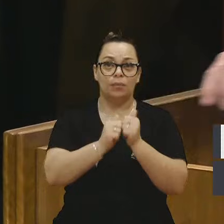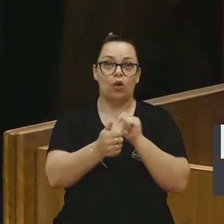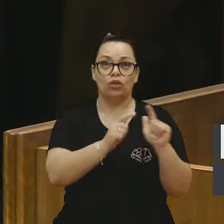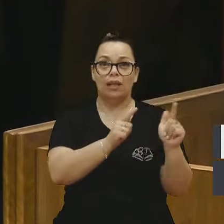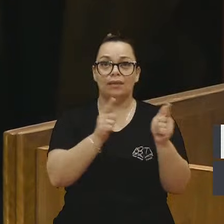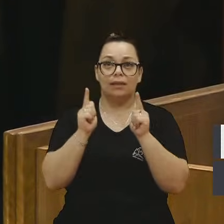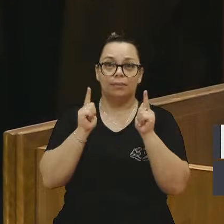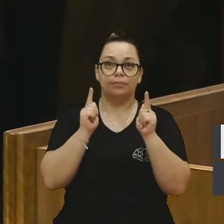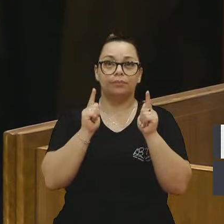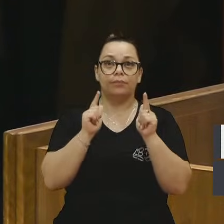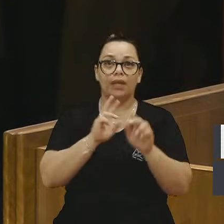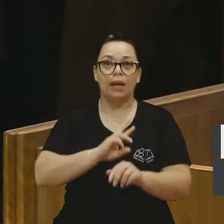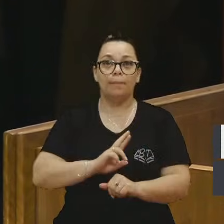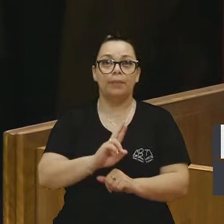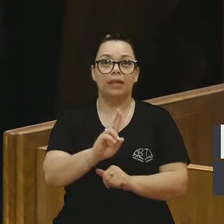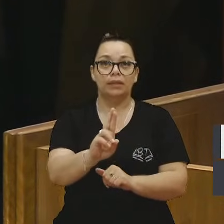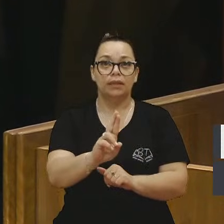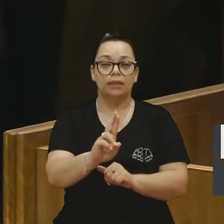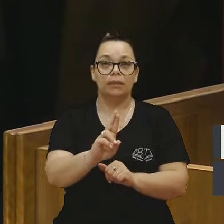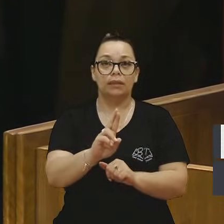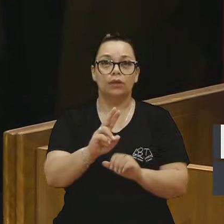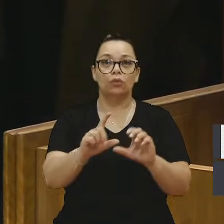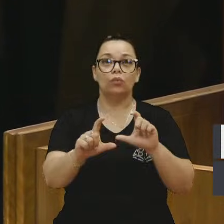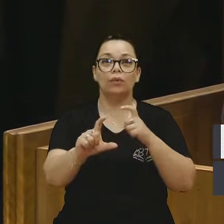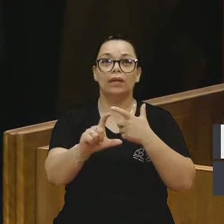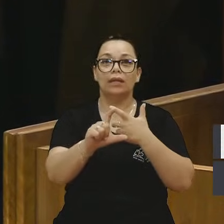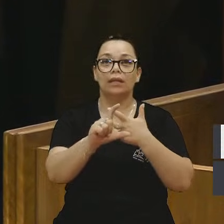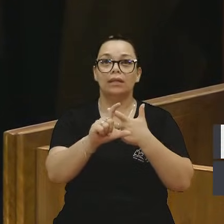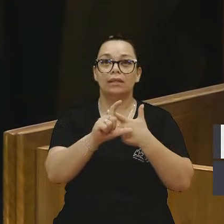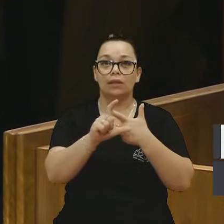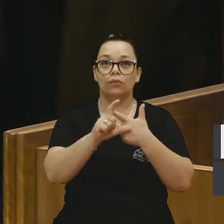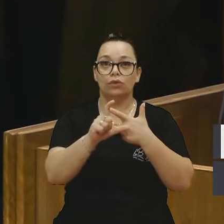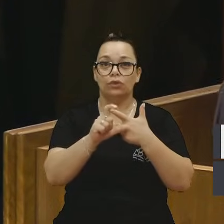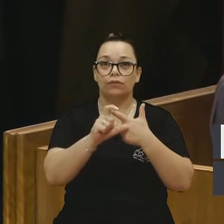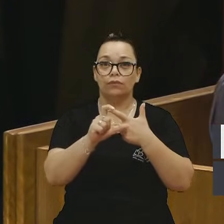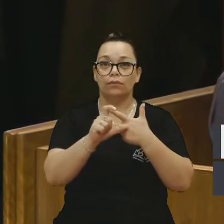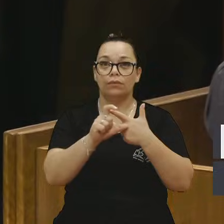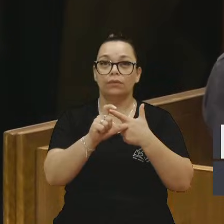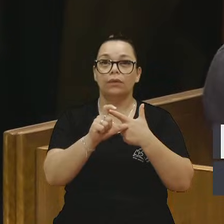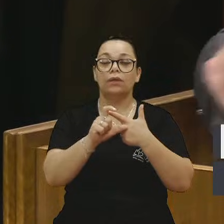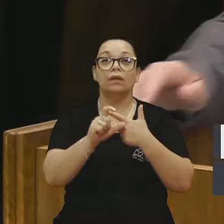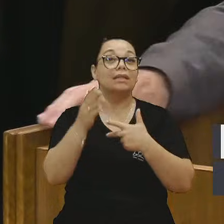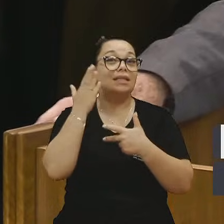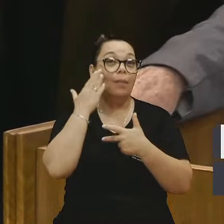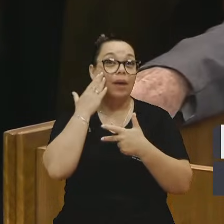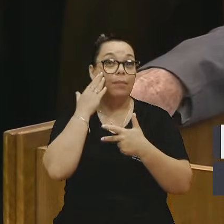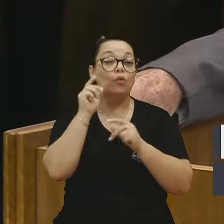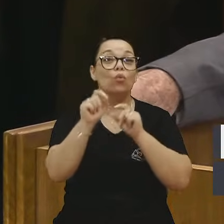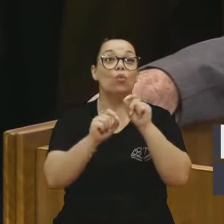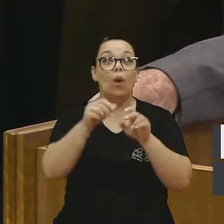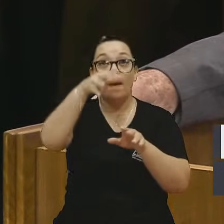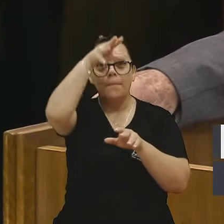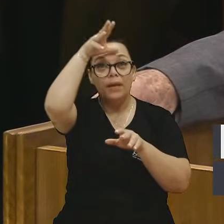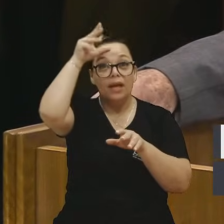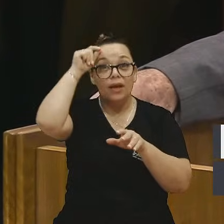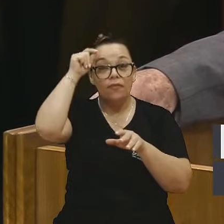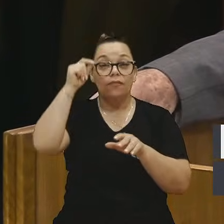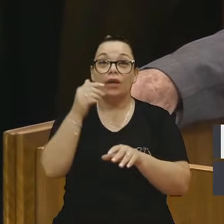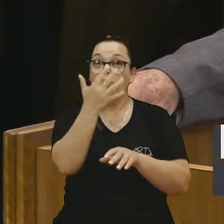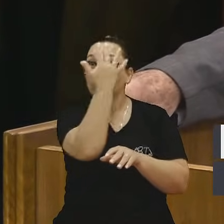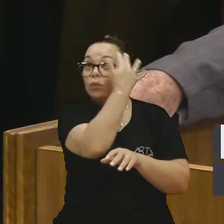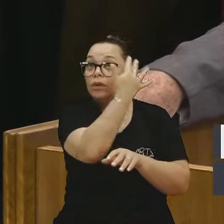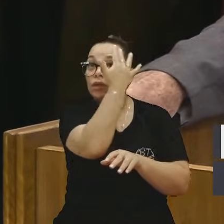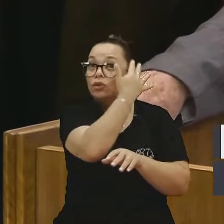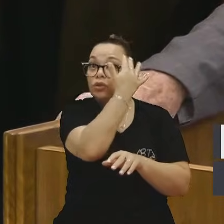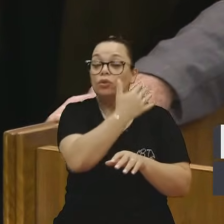Lazer, representando o Executivo. Nós sabemos do quanto o prefeito municipal Adiló de